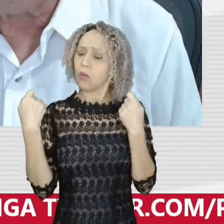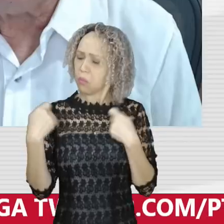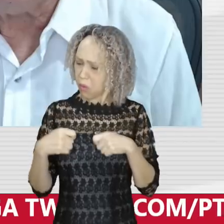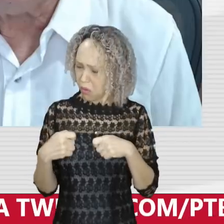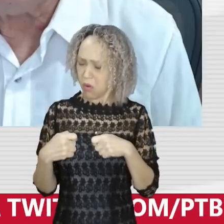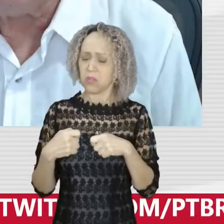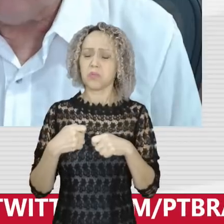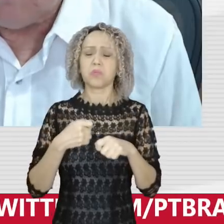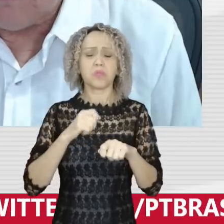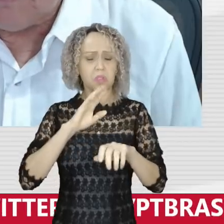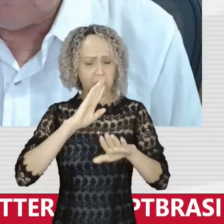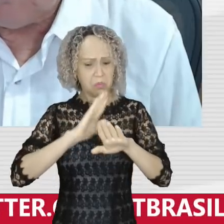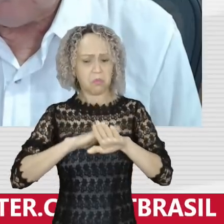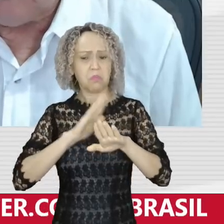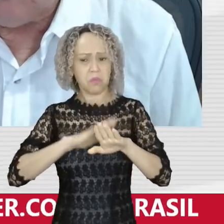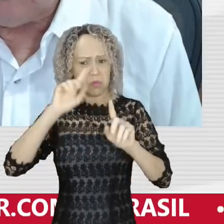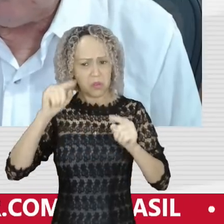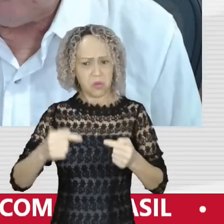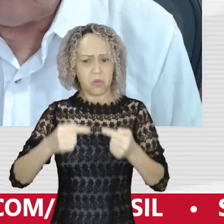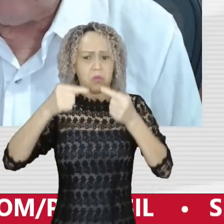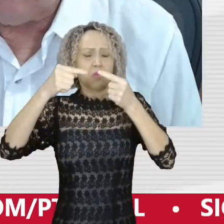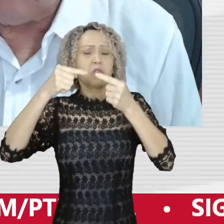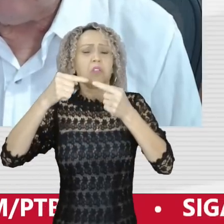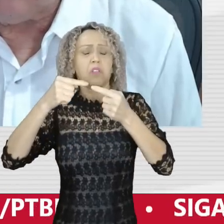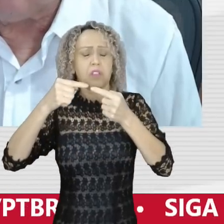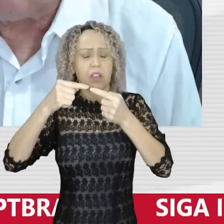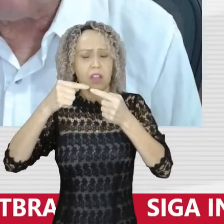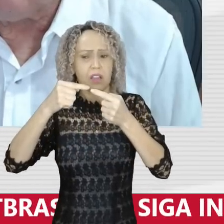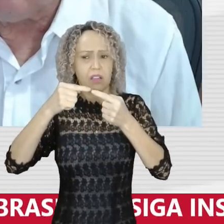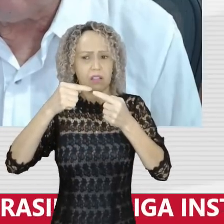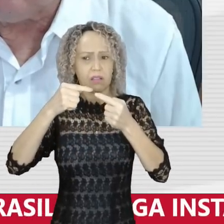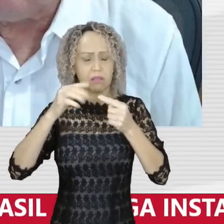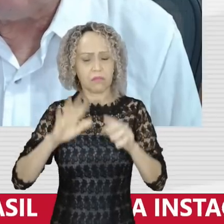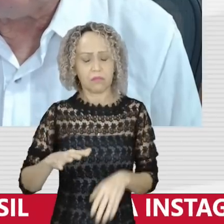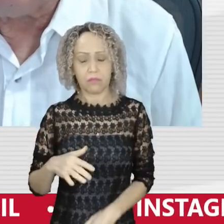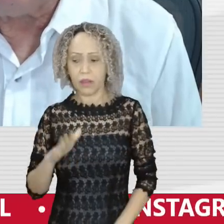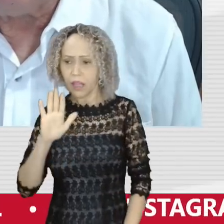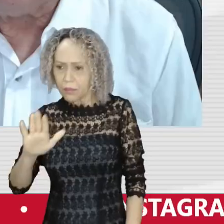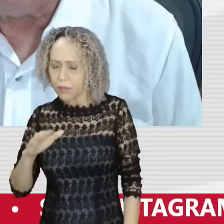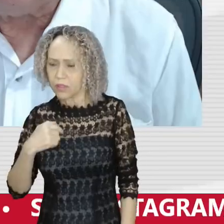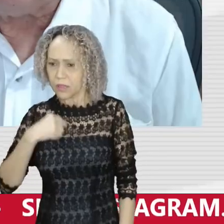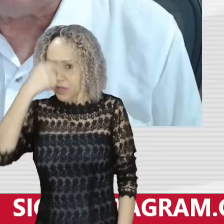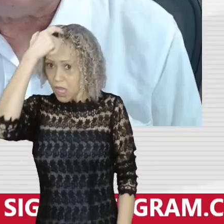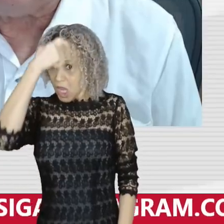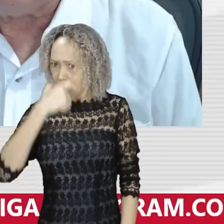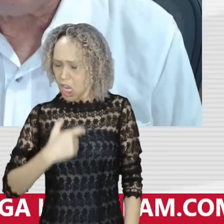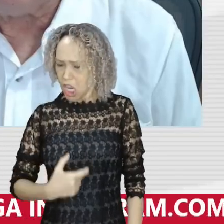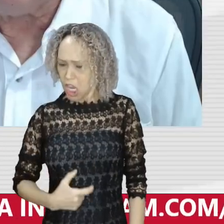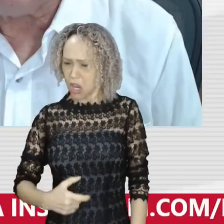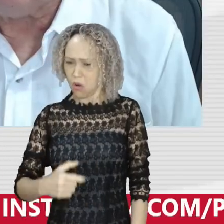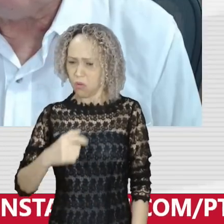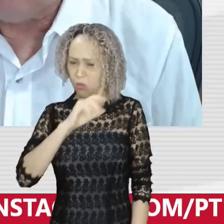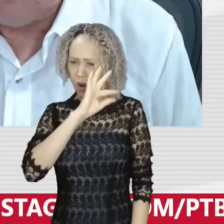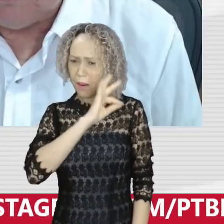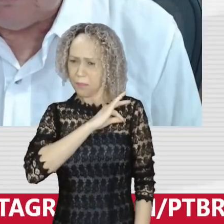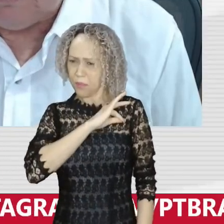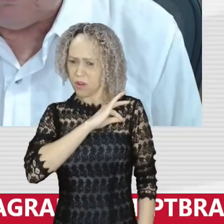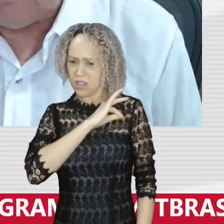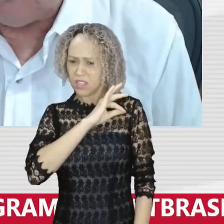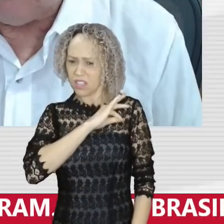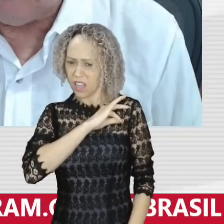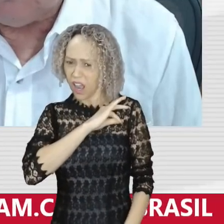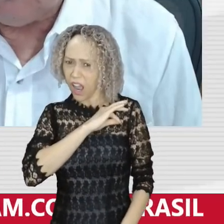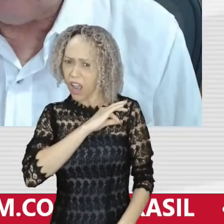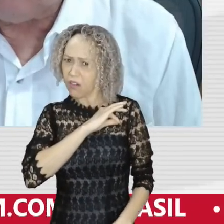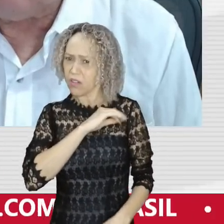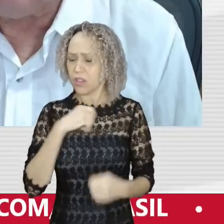um partido, mas se eu sou uma policial, eu preciso cumprir com o meu papel, assim como médica.